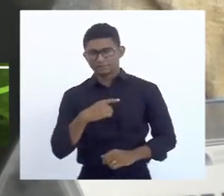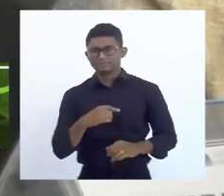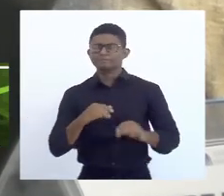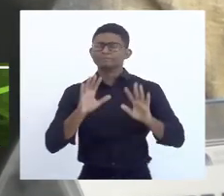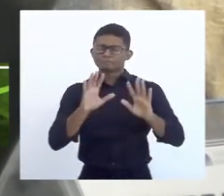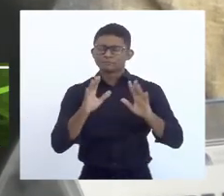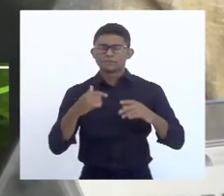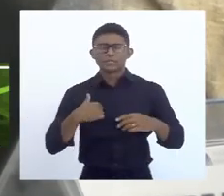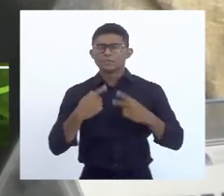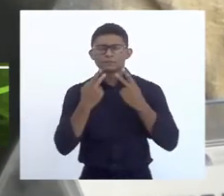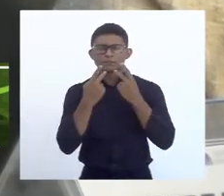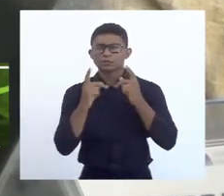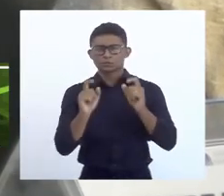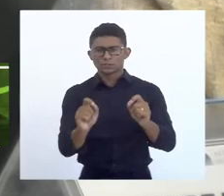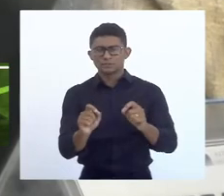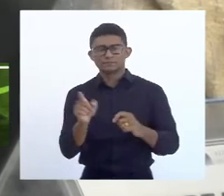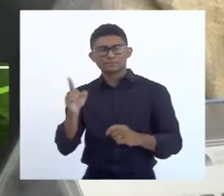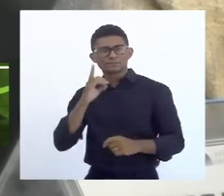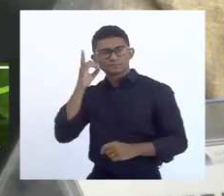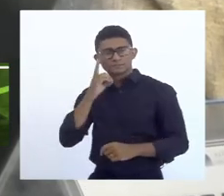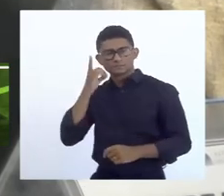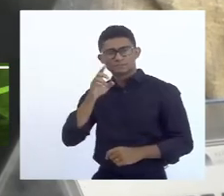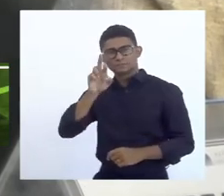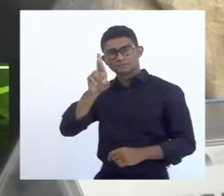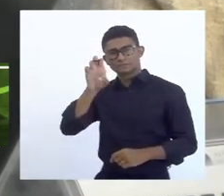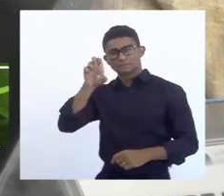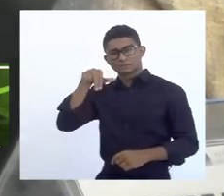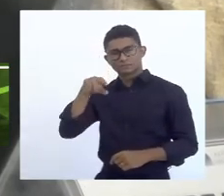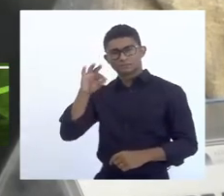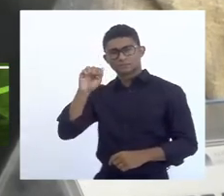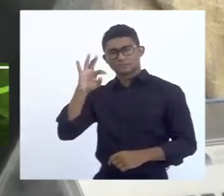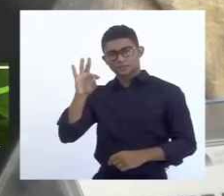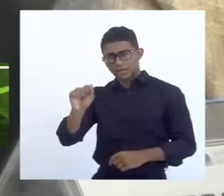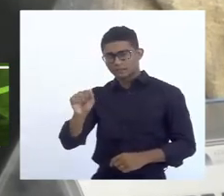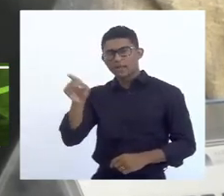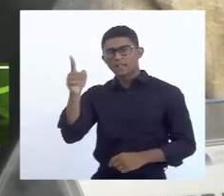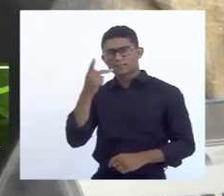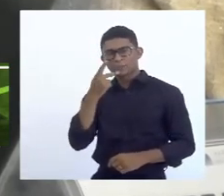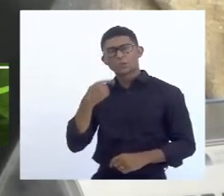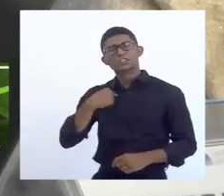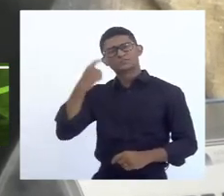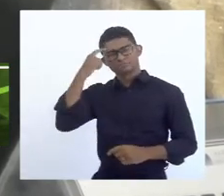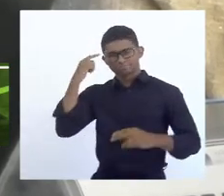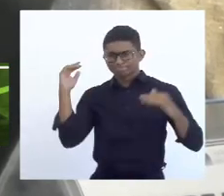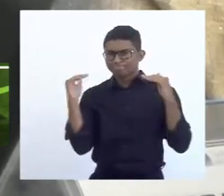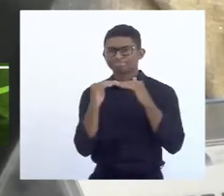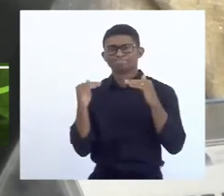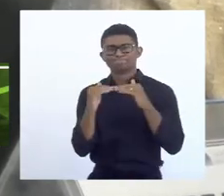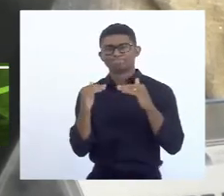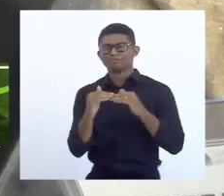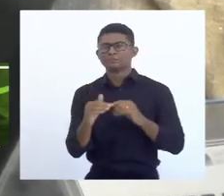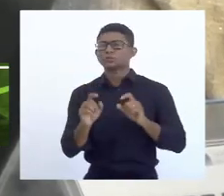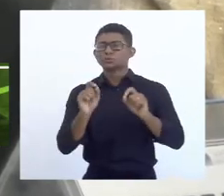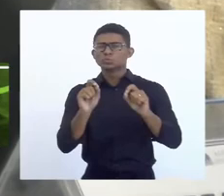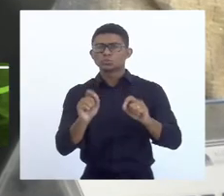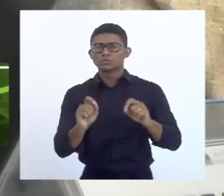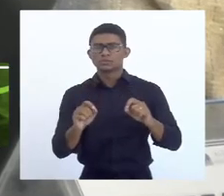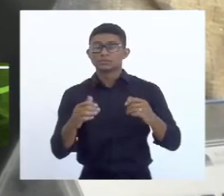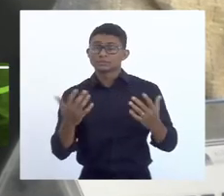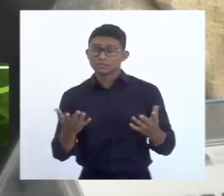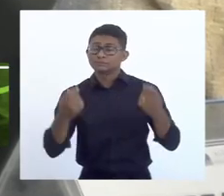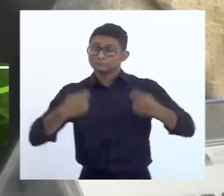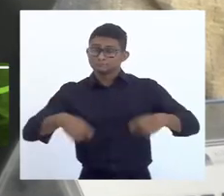o que a deputada Renata traz em relação à medida de uma alteração dos regimentos internos das